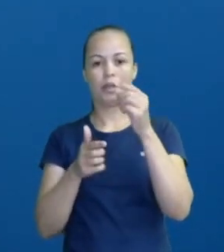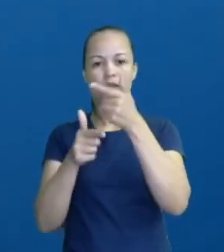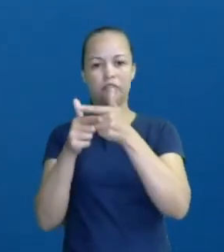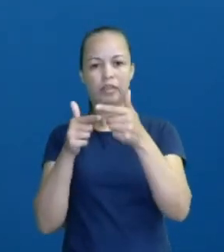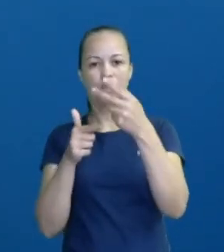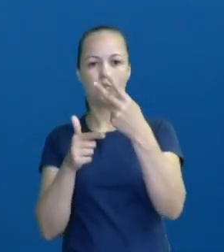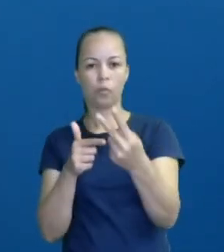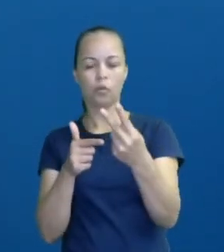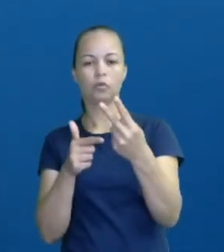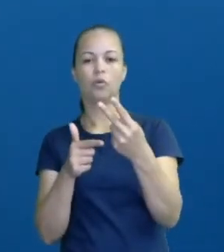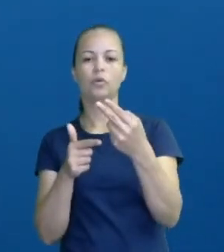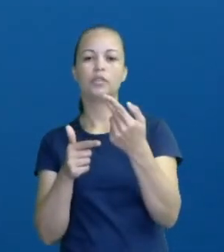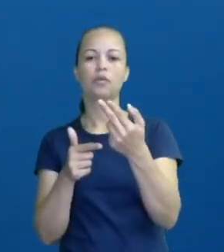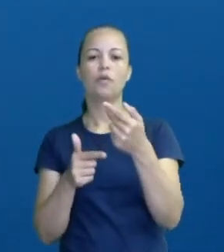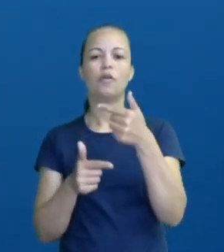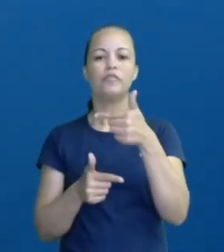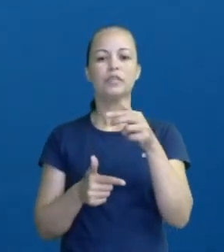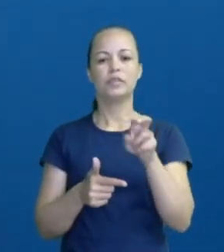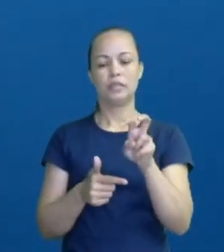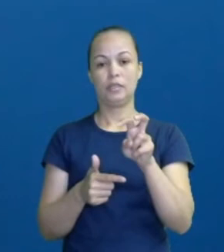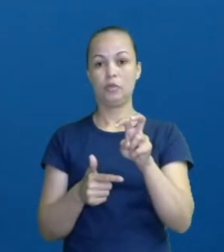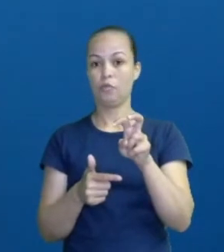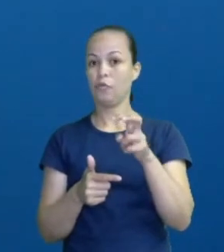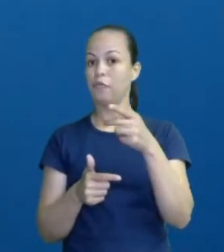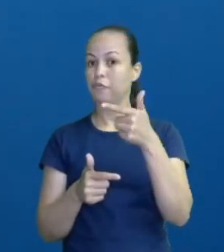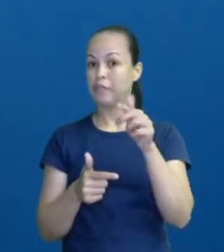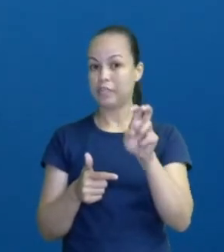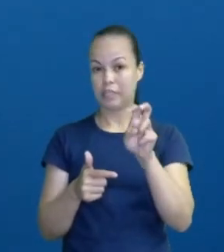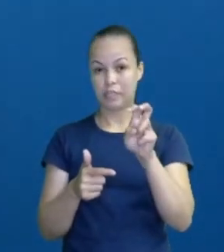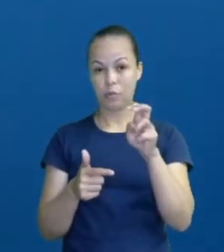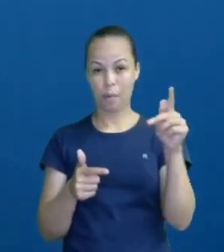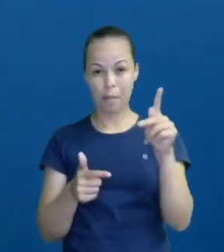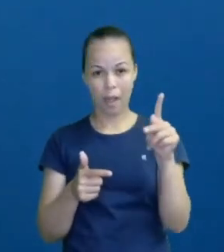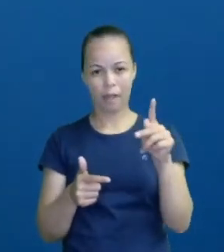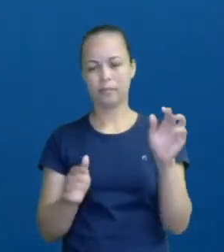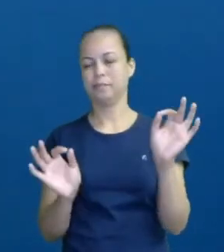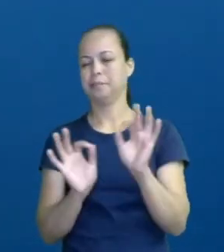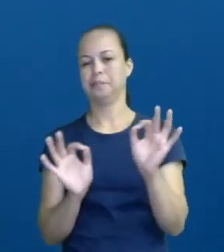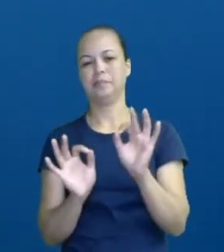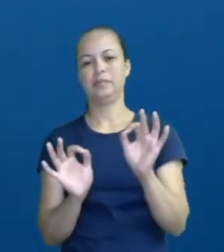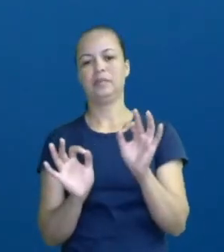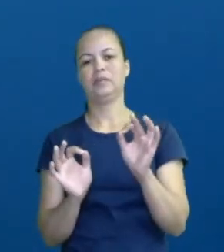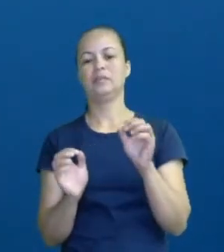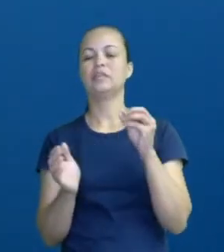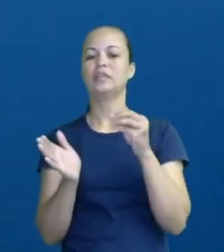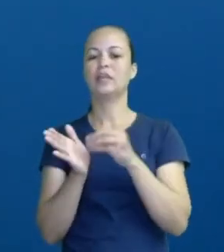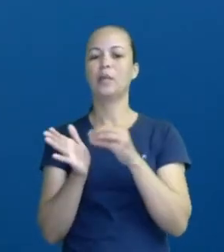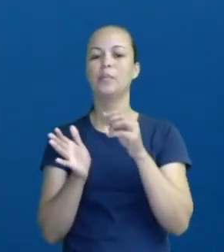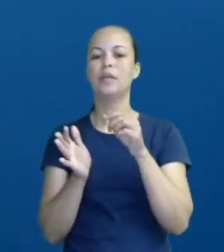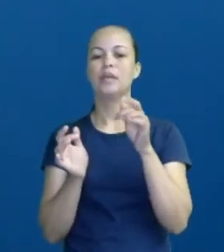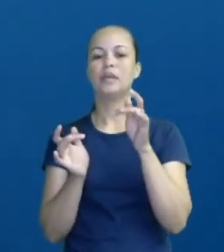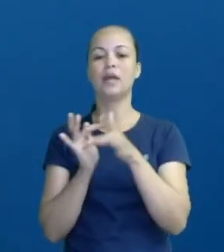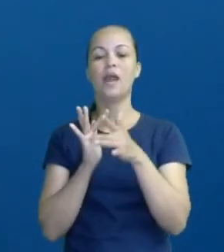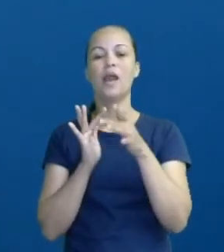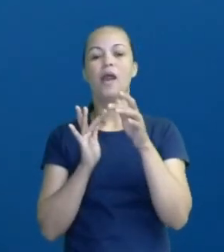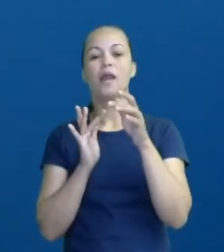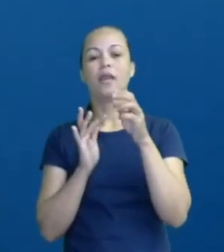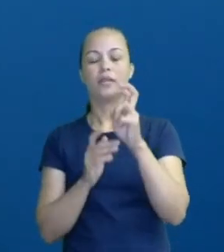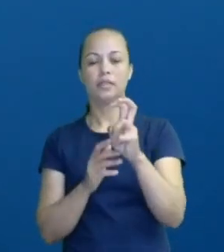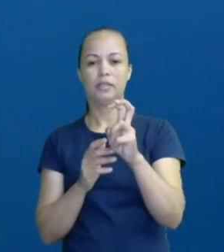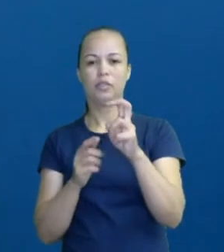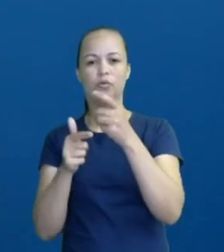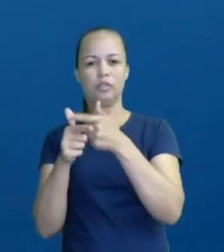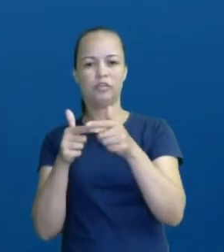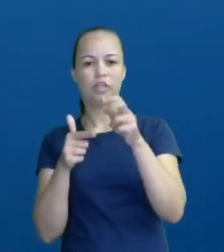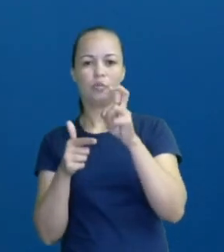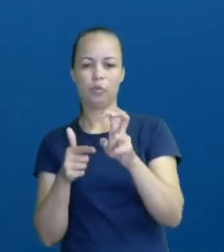dividir por 2, vai dar 25. 25 não é par, mas termina em 5, posso dividir por 5, vai